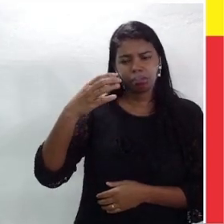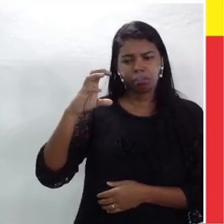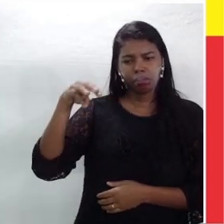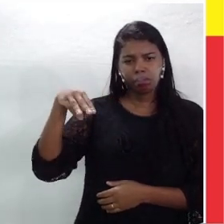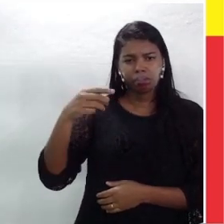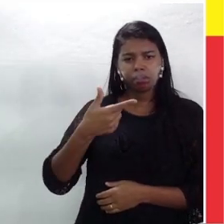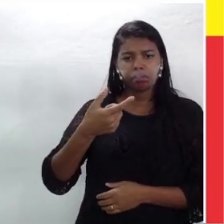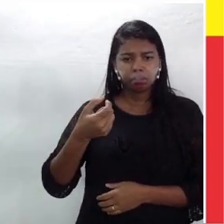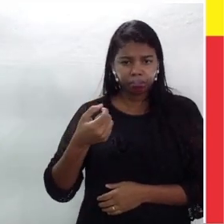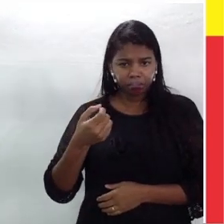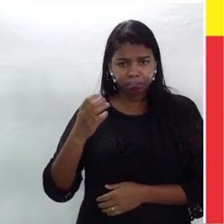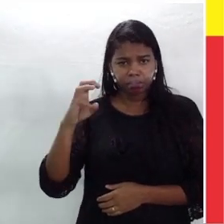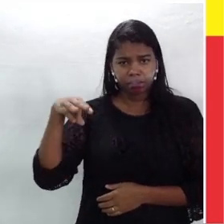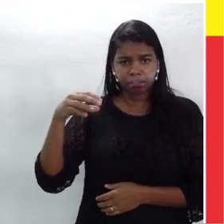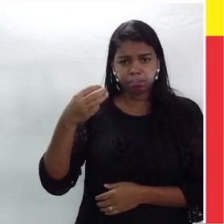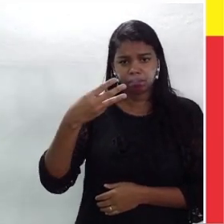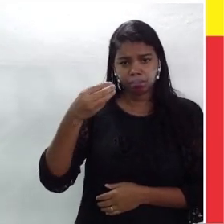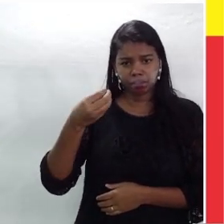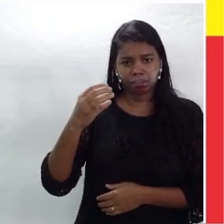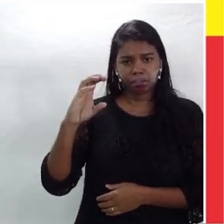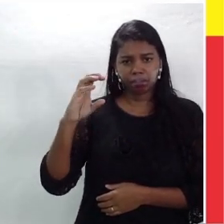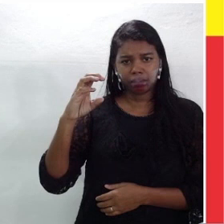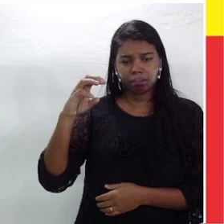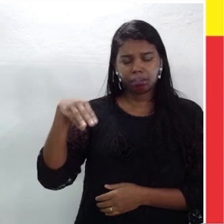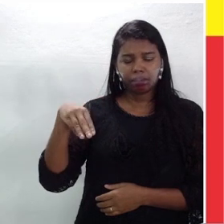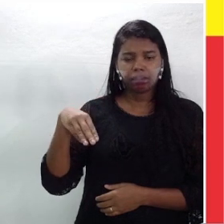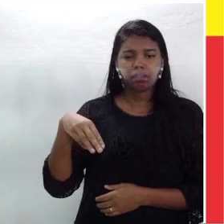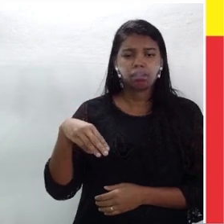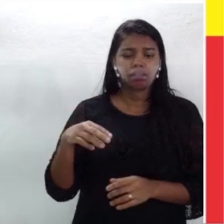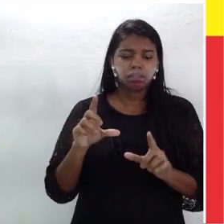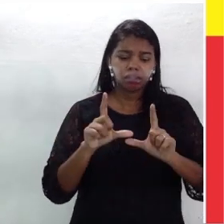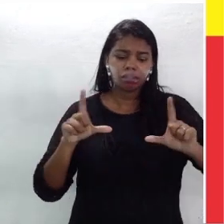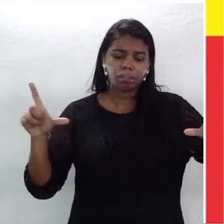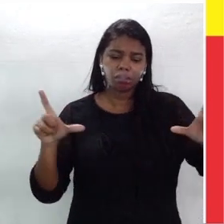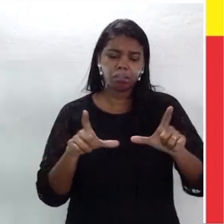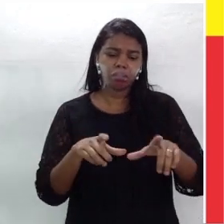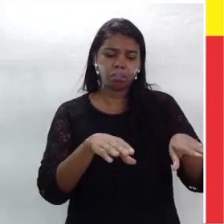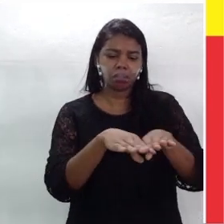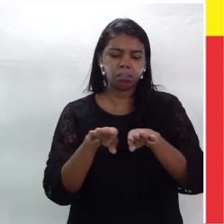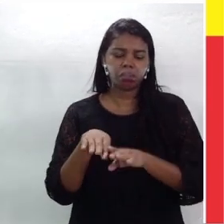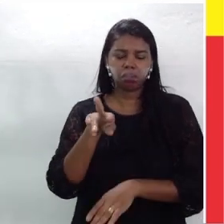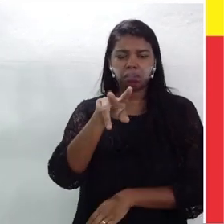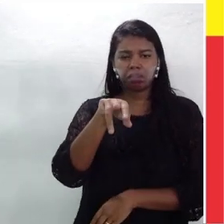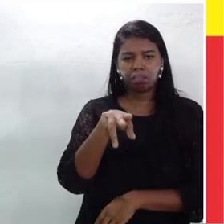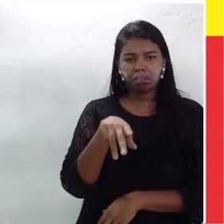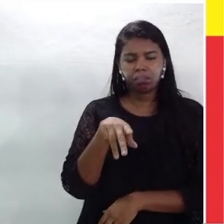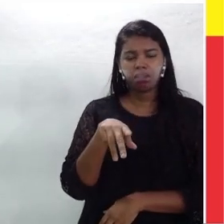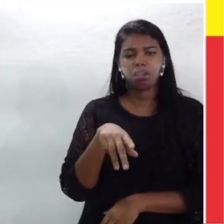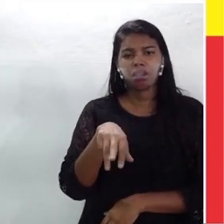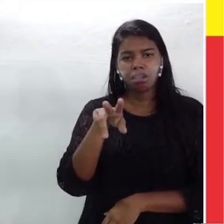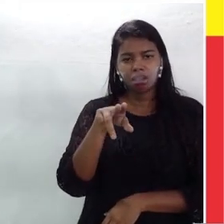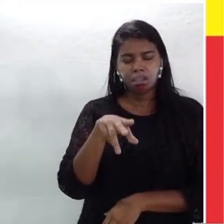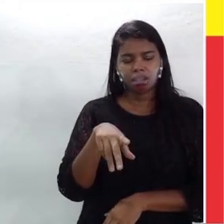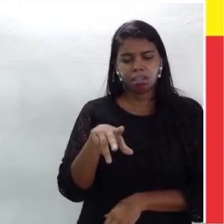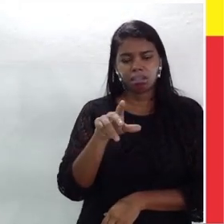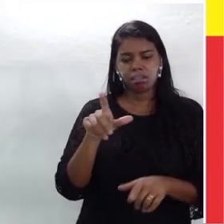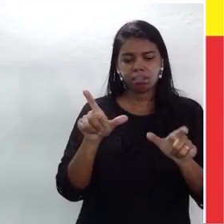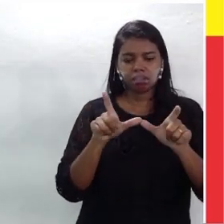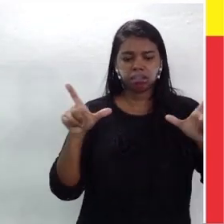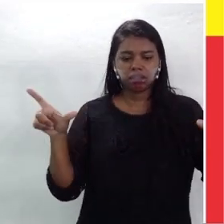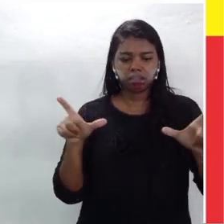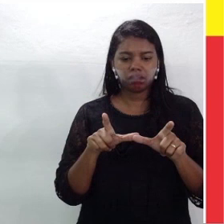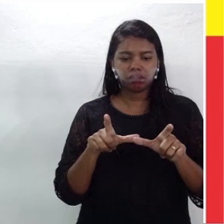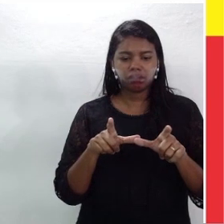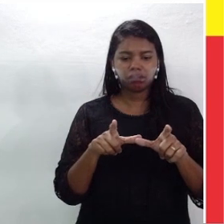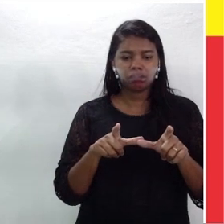centímetros por 30 centímetros e o volume dessa caixa é igual. A gente pega o volume e multiplica